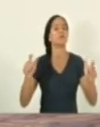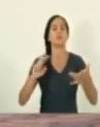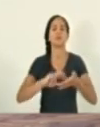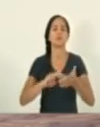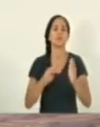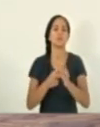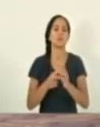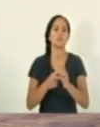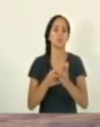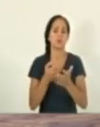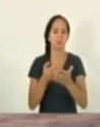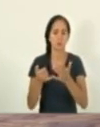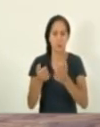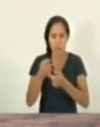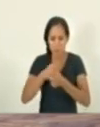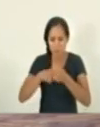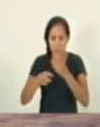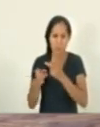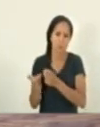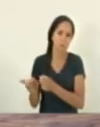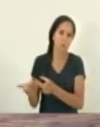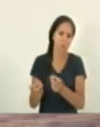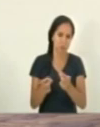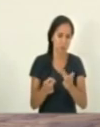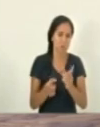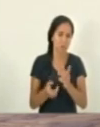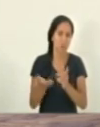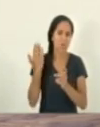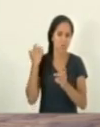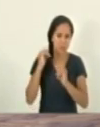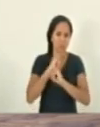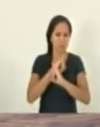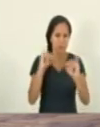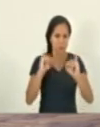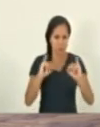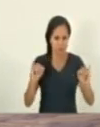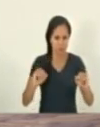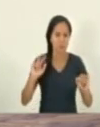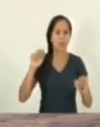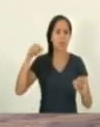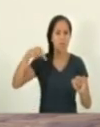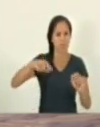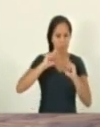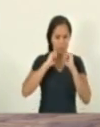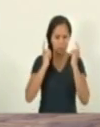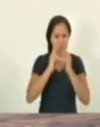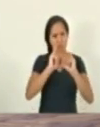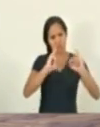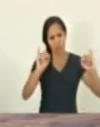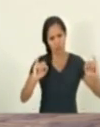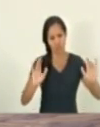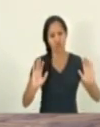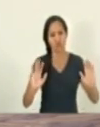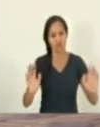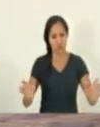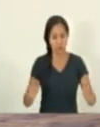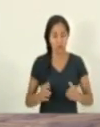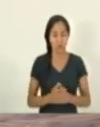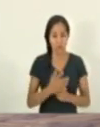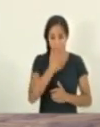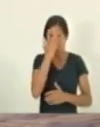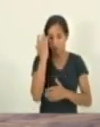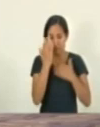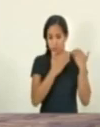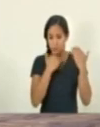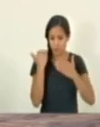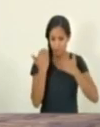entorpecentes, algo que já alertamos frequentemente no plenário dessa Casa de Leis. São muitas mortes,